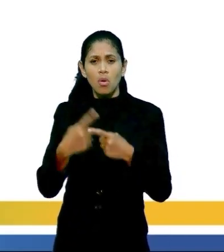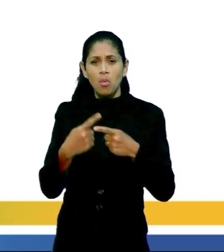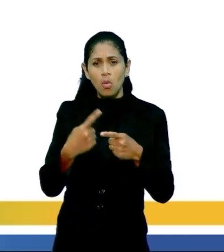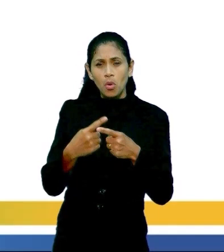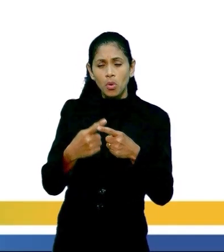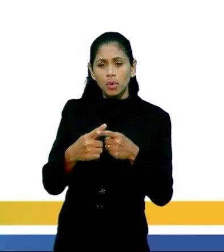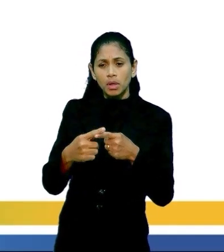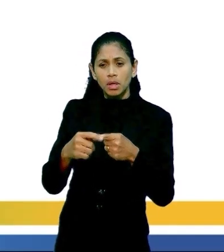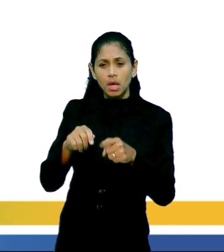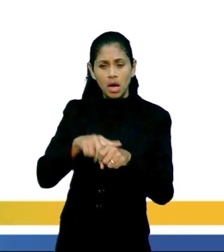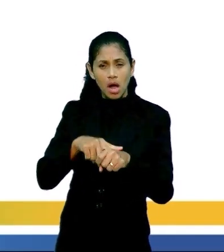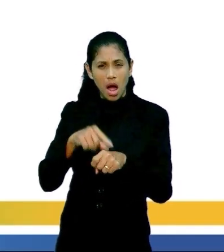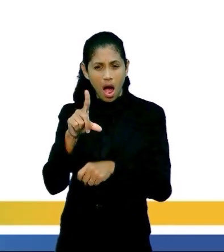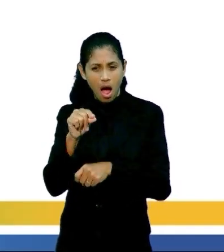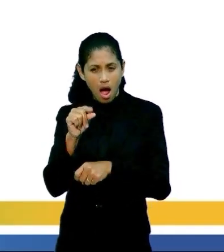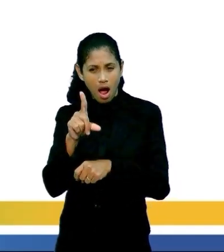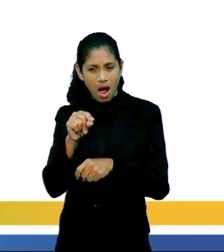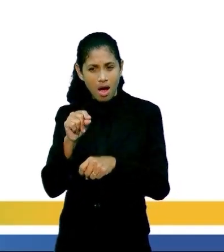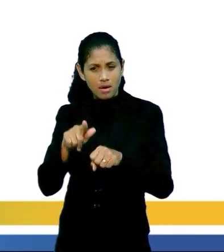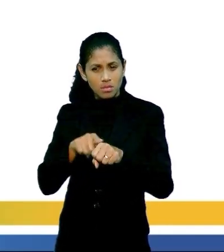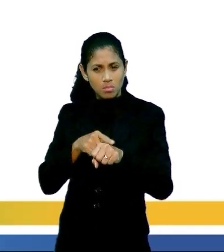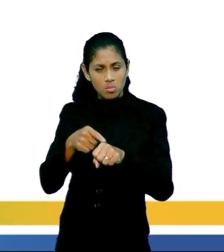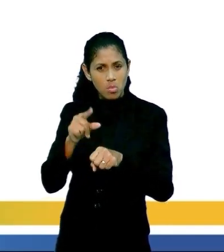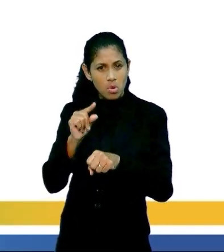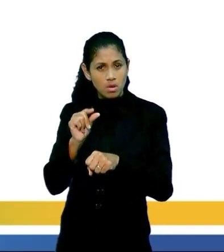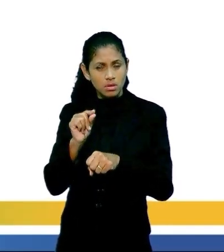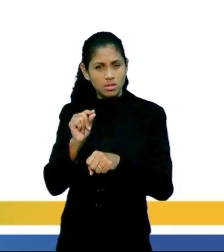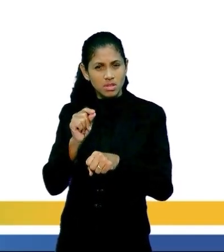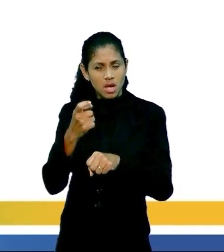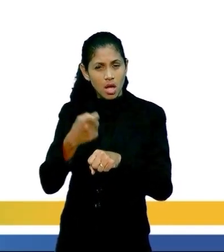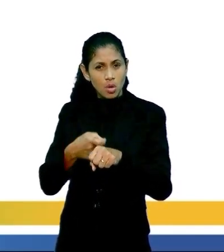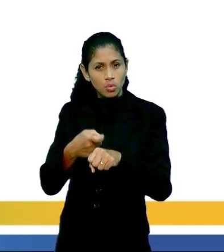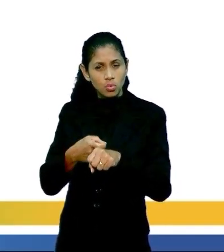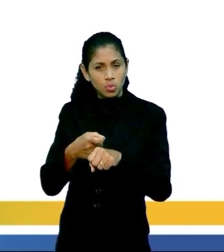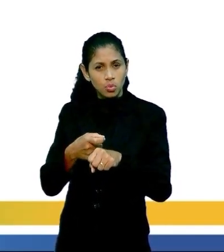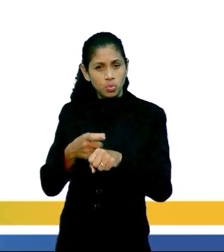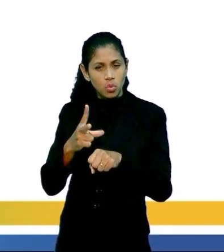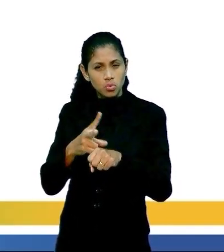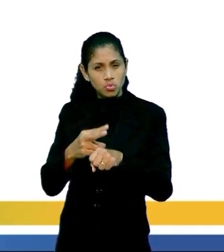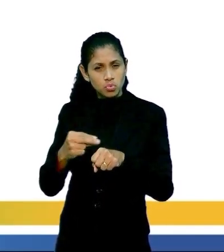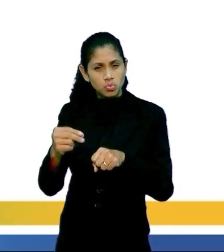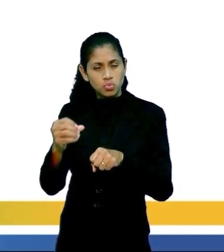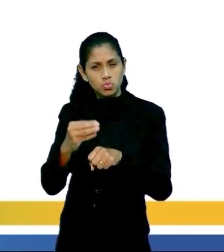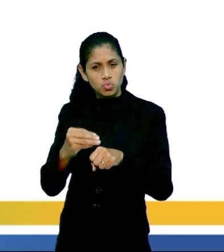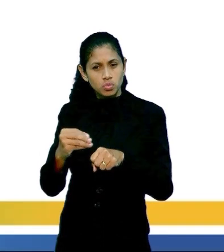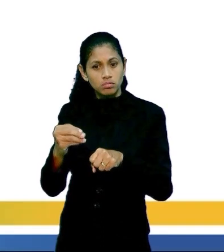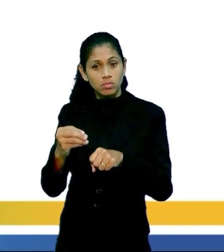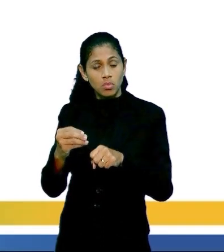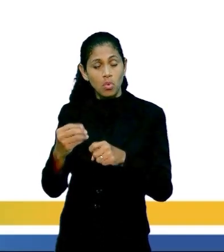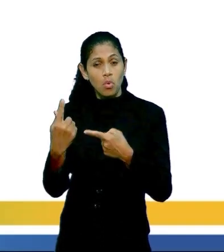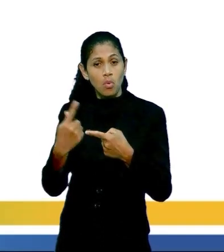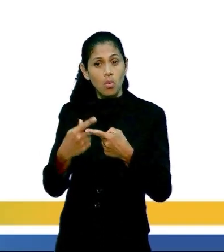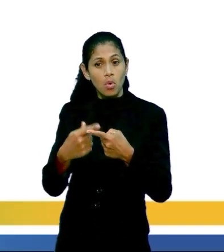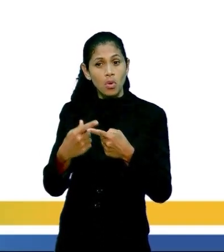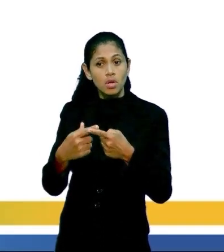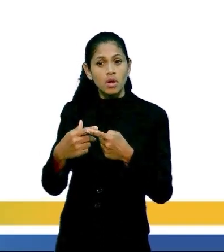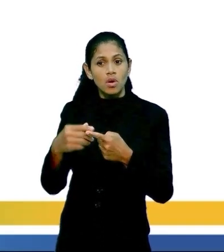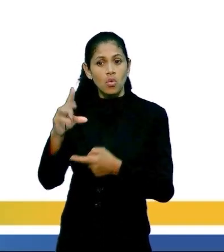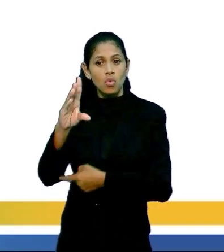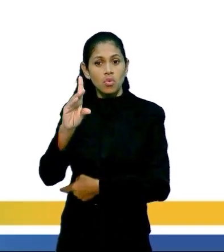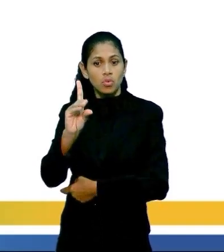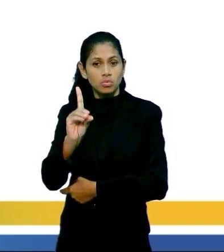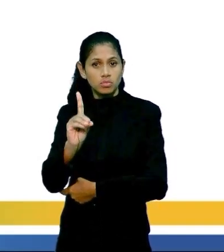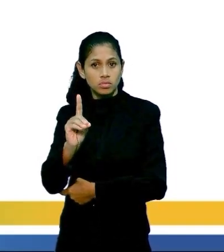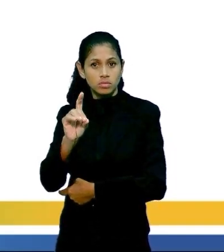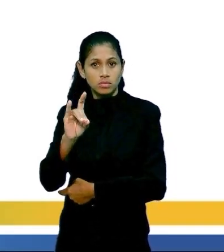é suave, ela não é dura? E já um diamante, ele é se não for o material mais duro que